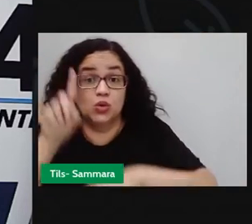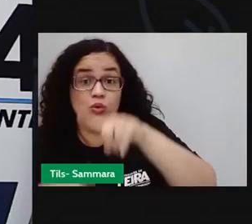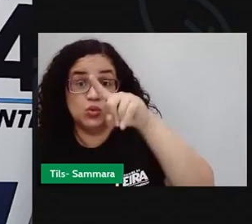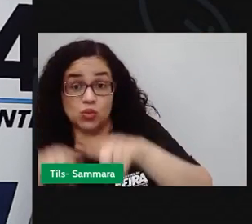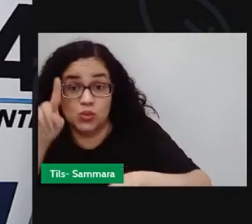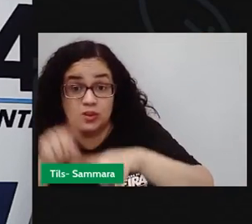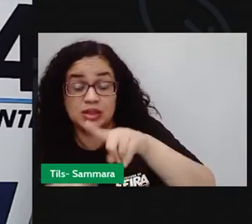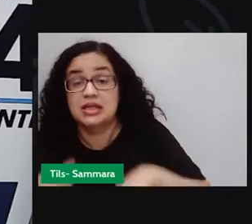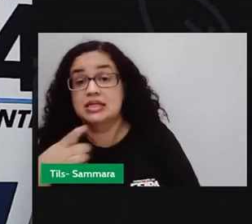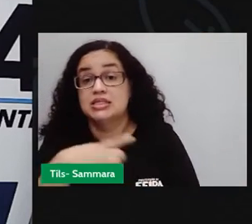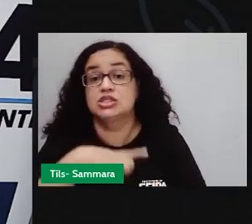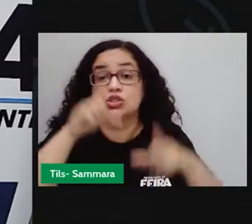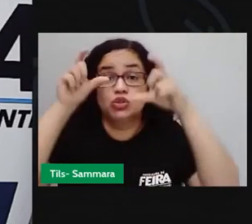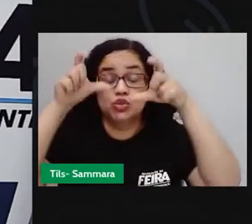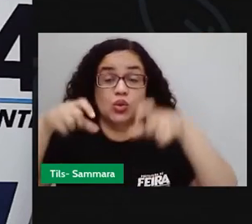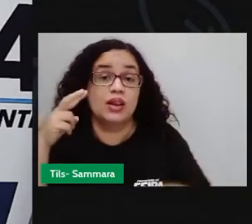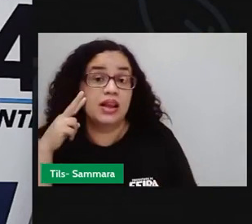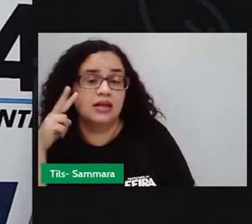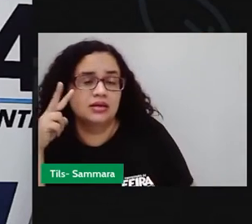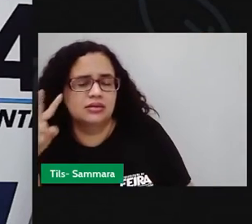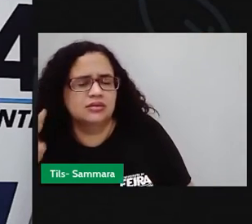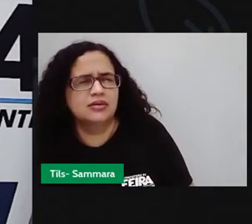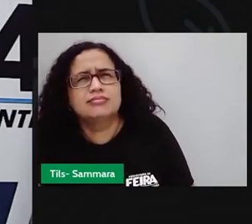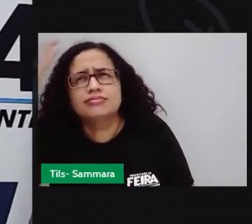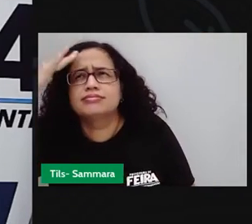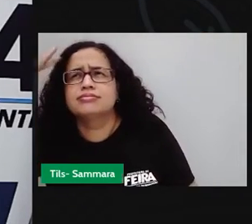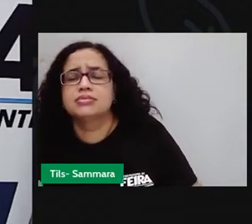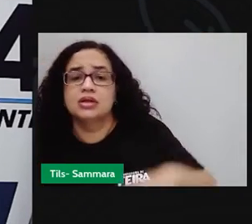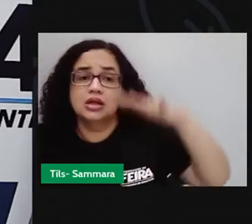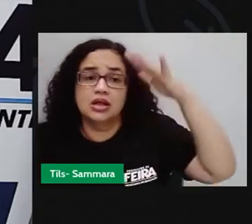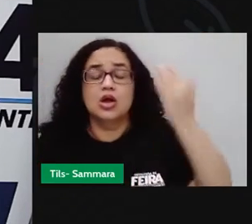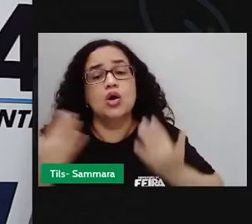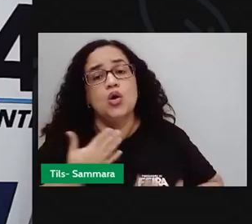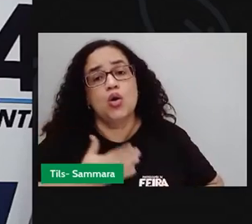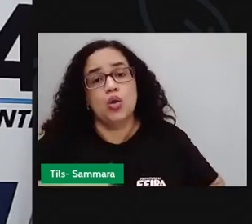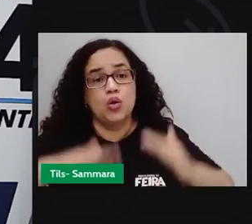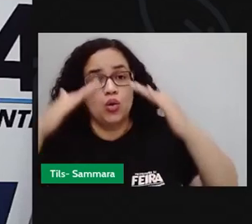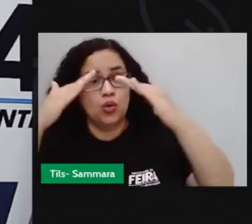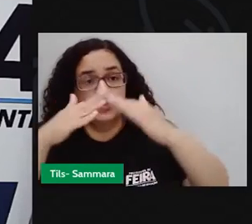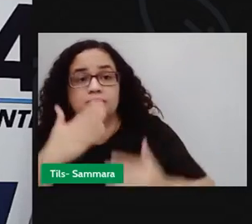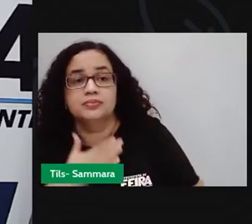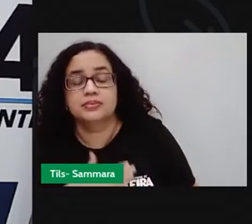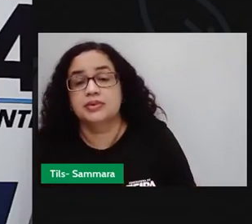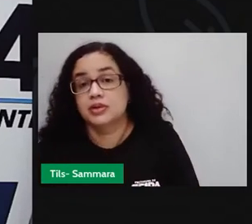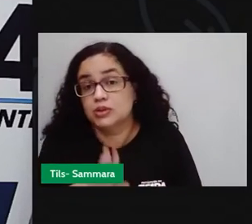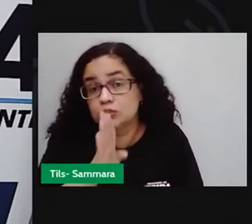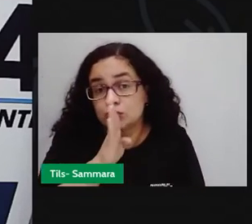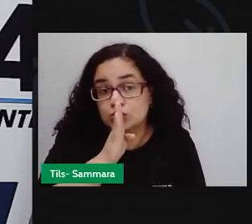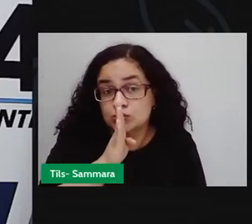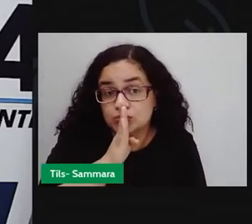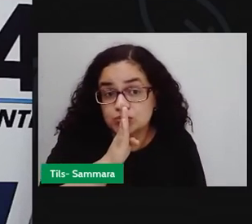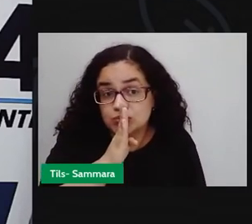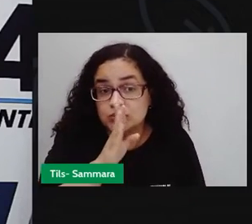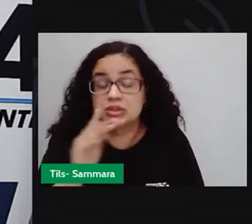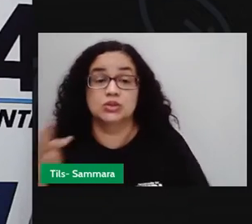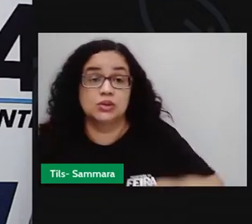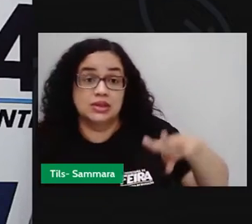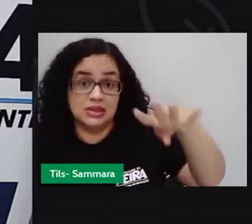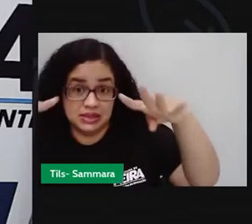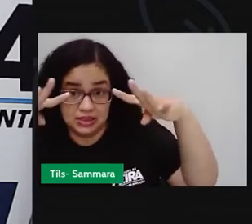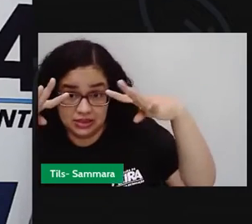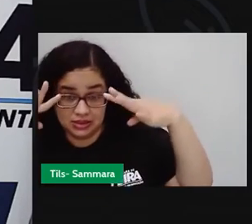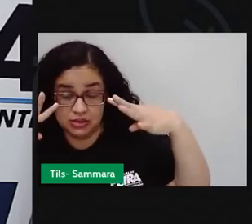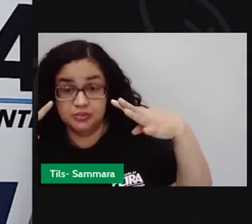Se estiver em um lugar que esteja lhe distraindo, vai para um lugar mais tranquilo, né? Mais silencioso, para que toda a sua atenção